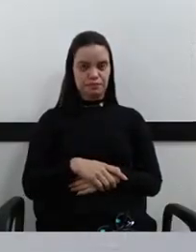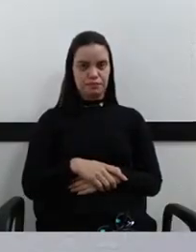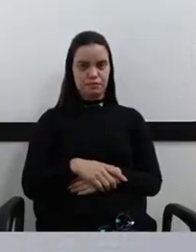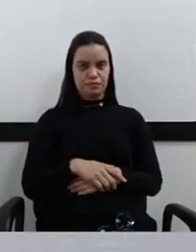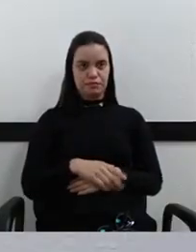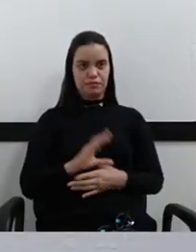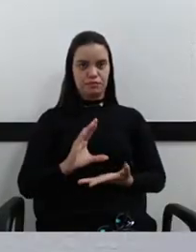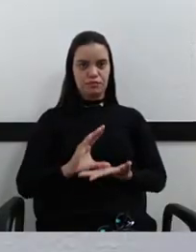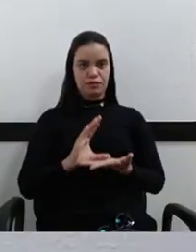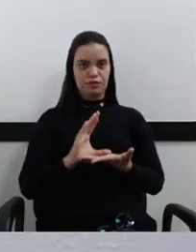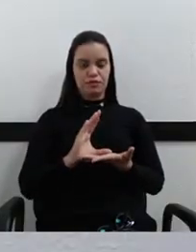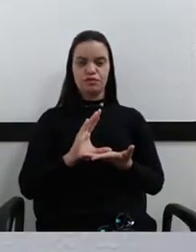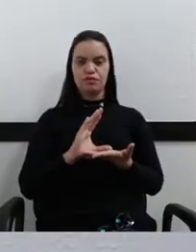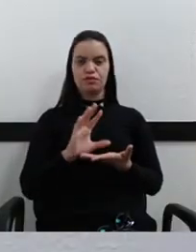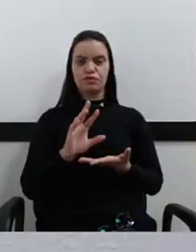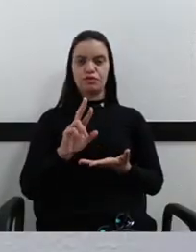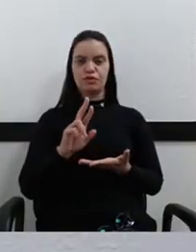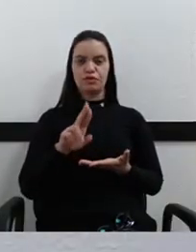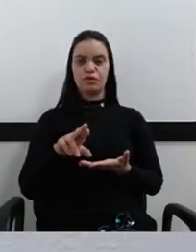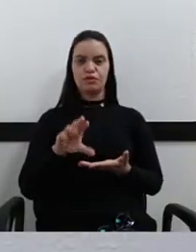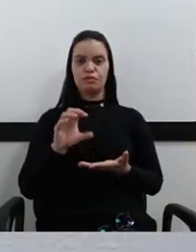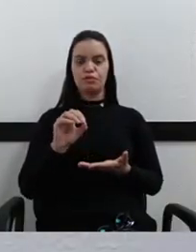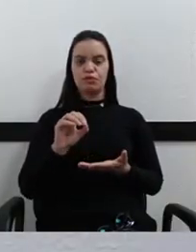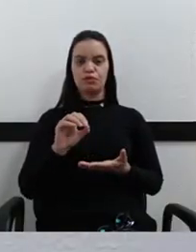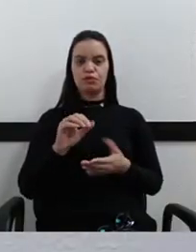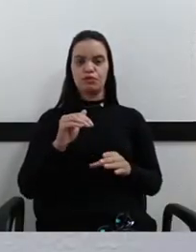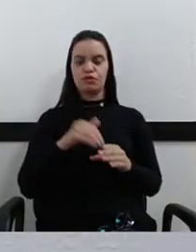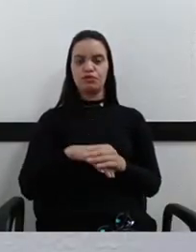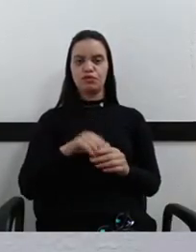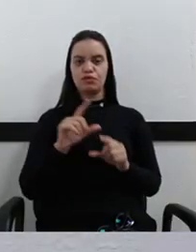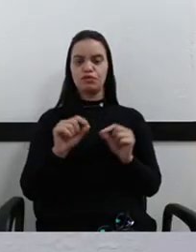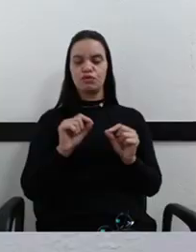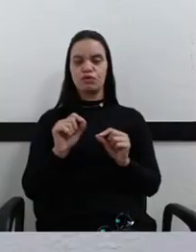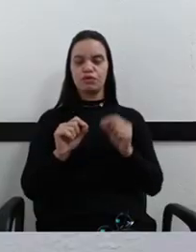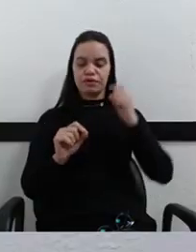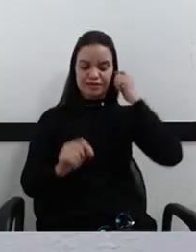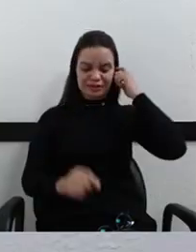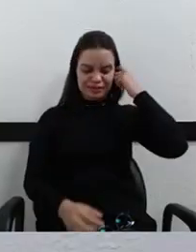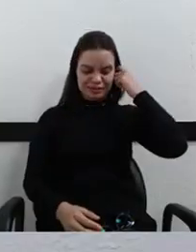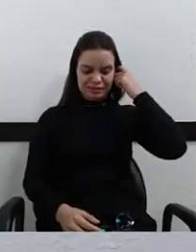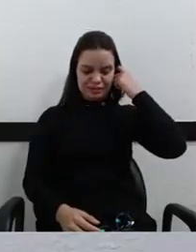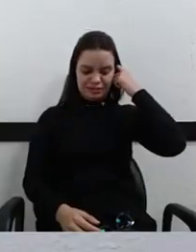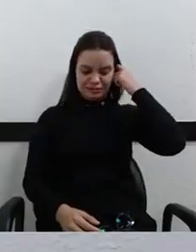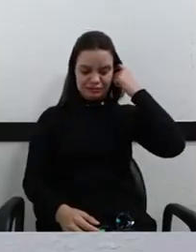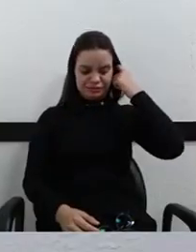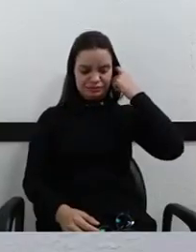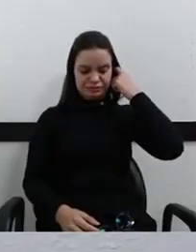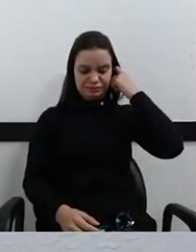Conselheiro... Calma que eu já me perdi. Conselheiro Bruno Bortolucci Baguin. Por favor, agora você mantém o contra.